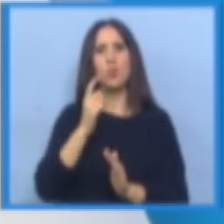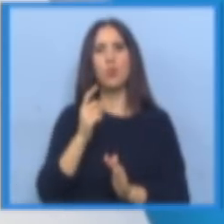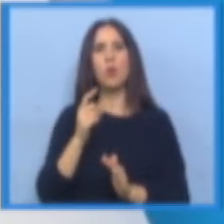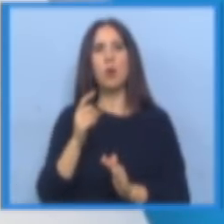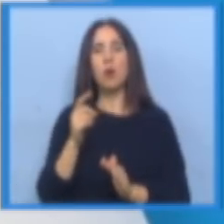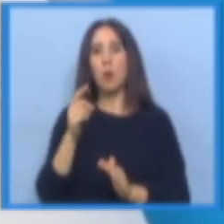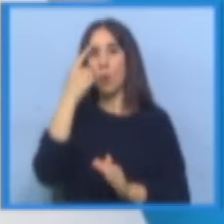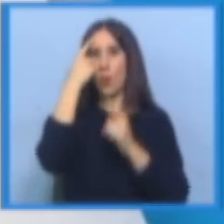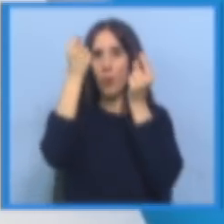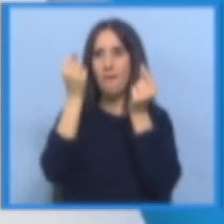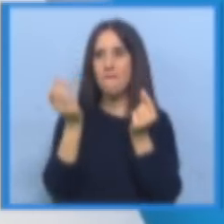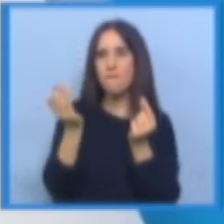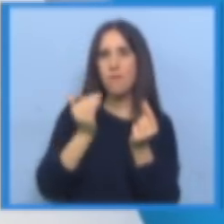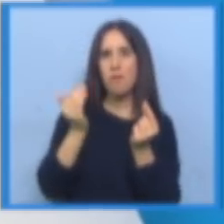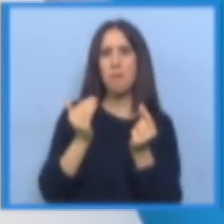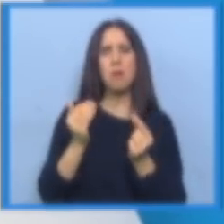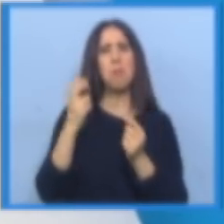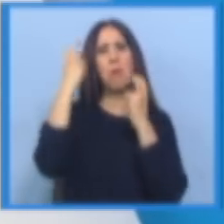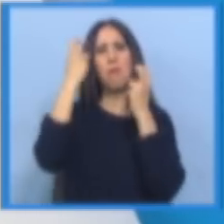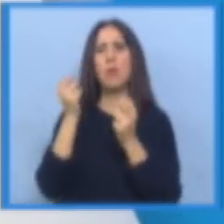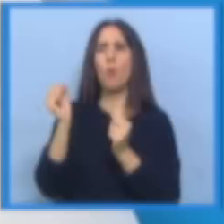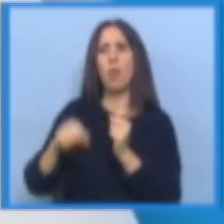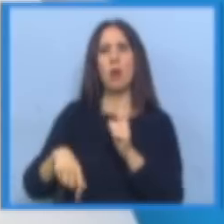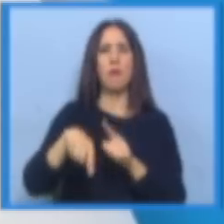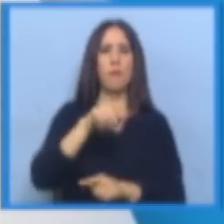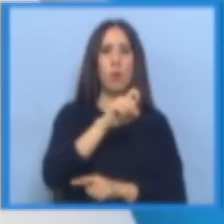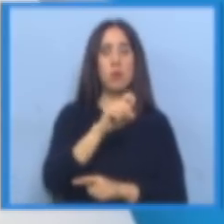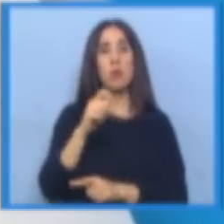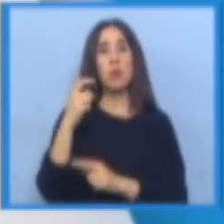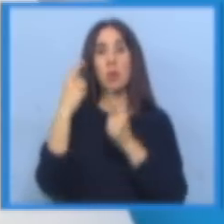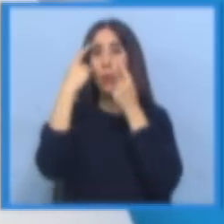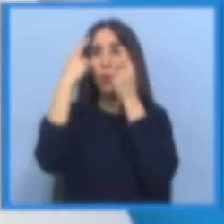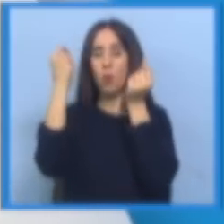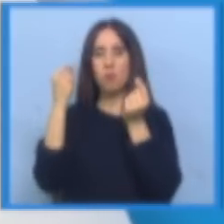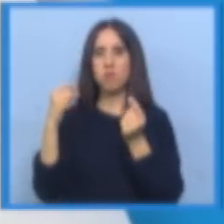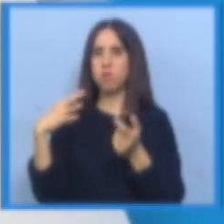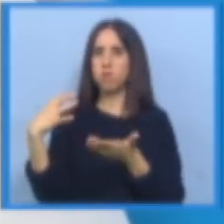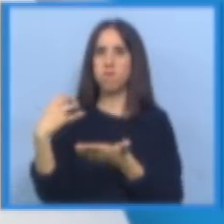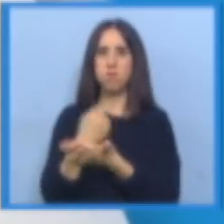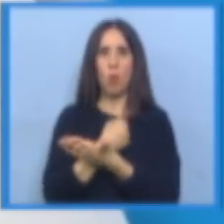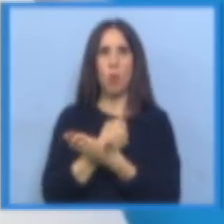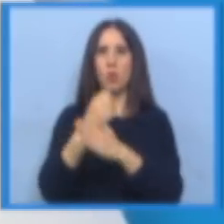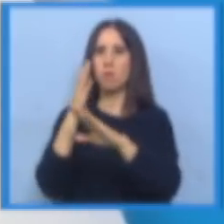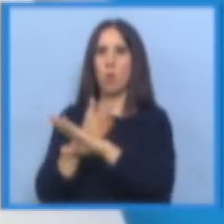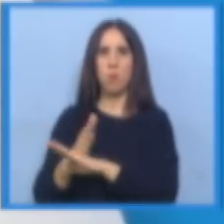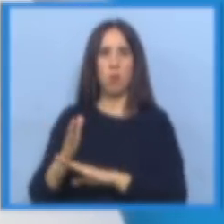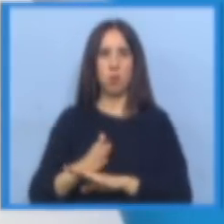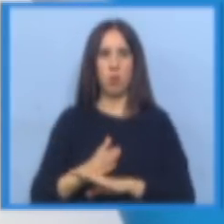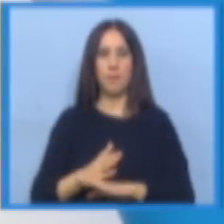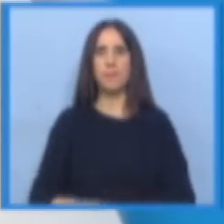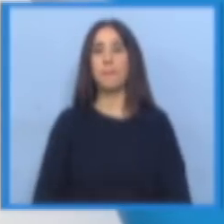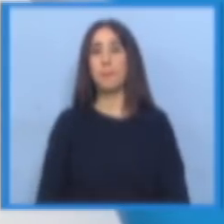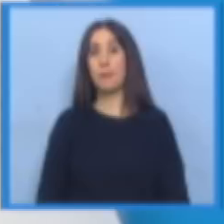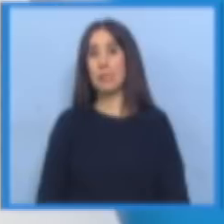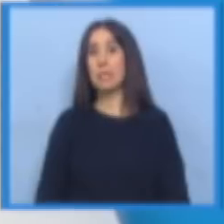vir o lobo, deixa as ovelhas e foge, enquanto o lobo as arrebata e dispersa. O